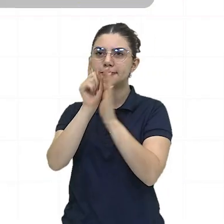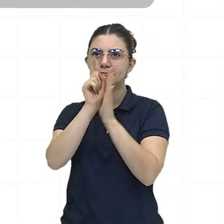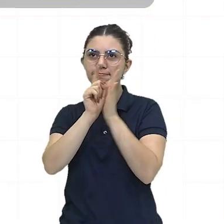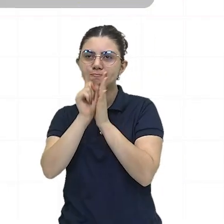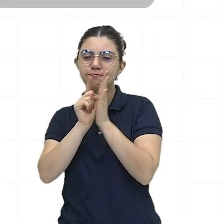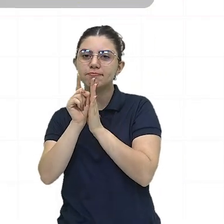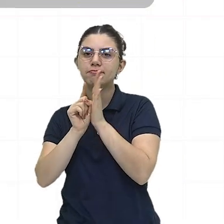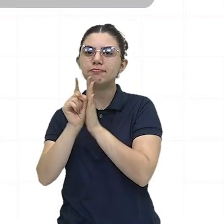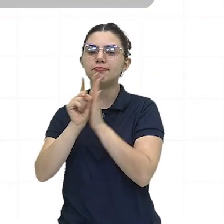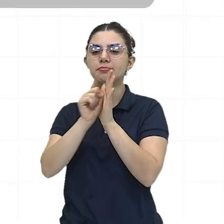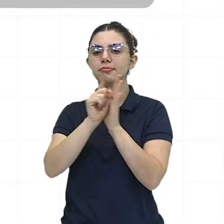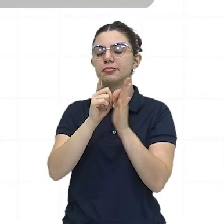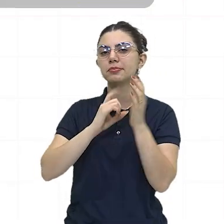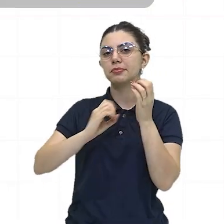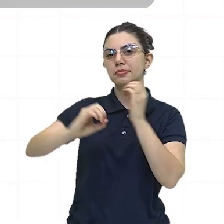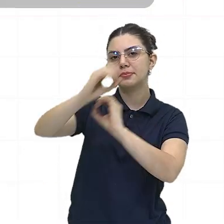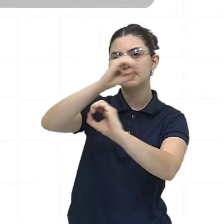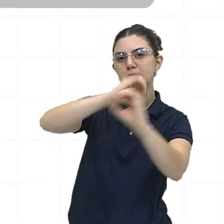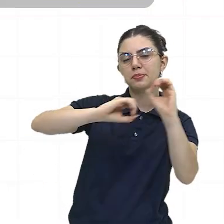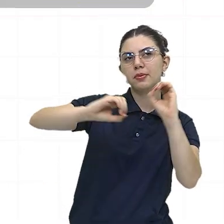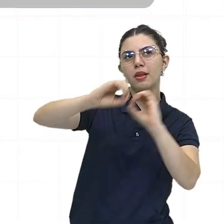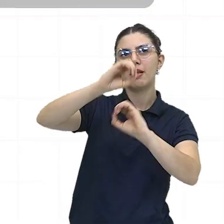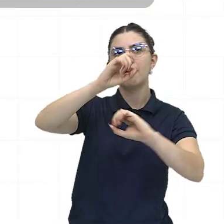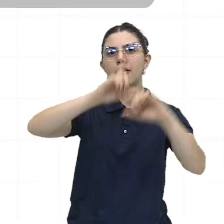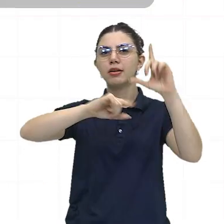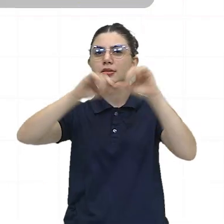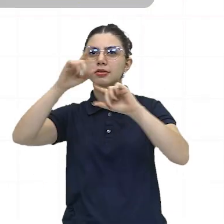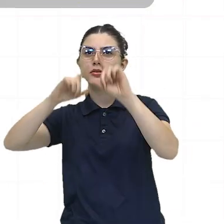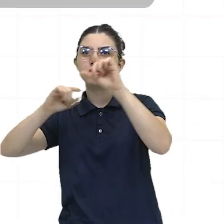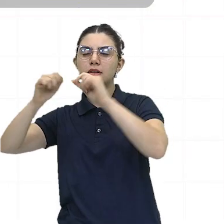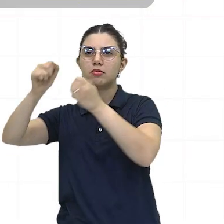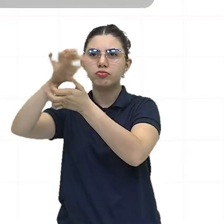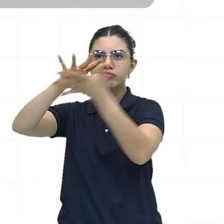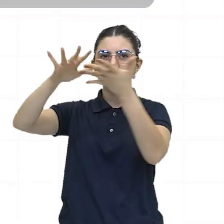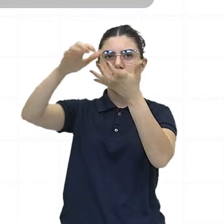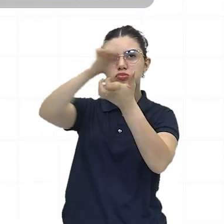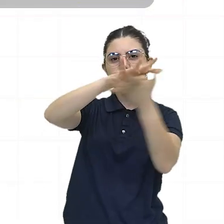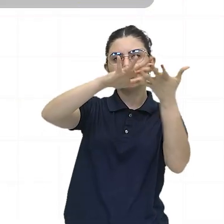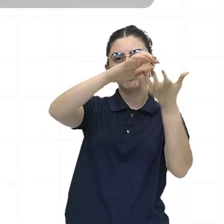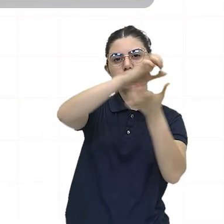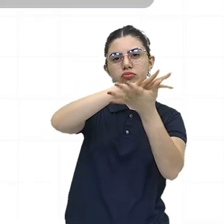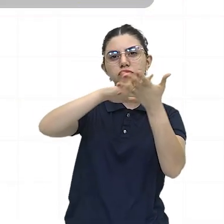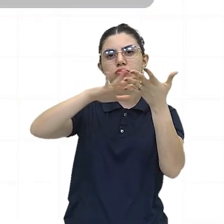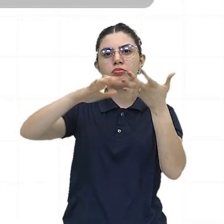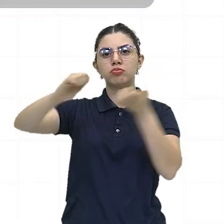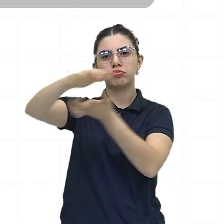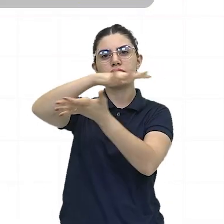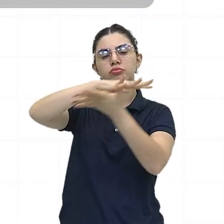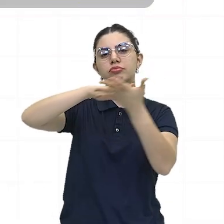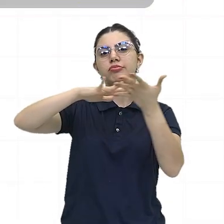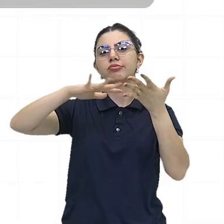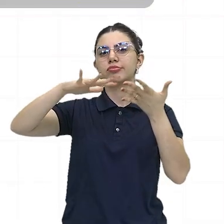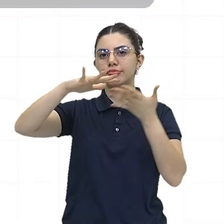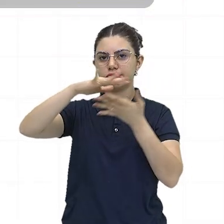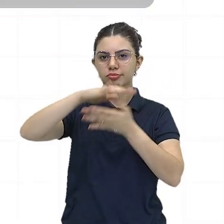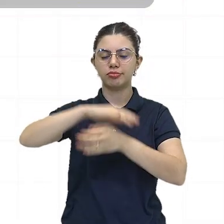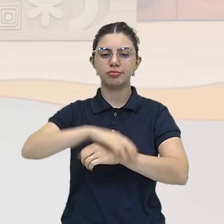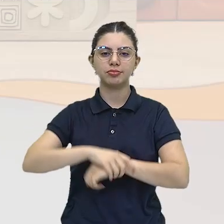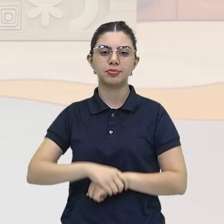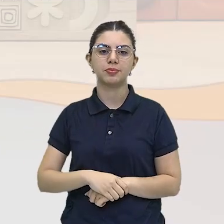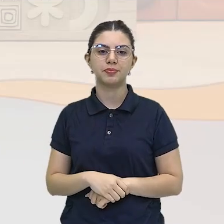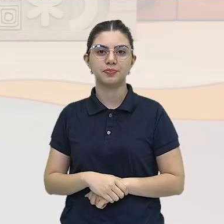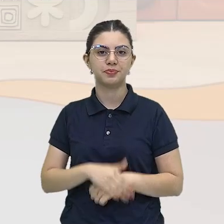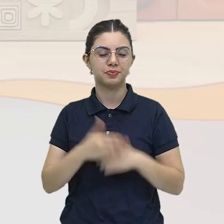astronômicos, desde os planetas e estrelas até as galáxias e o próprio cosmos. Então,